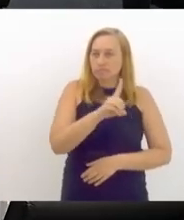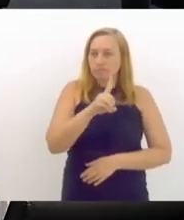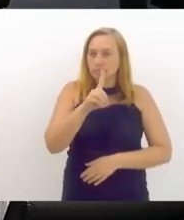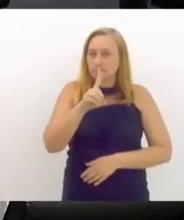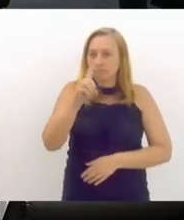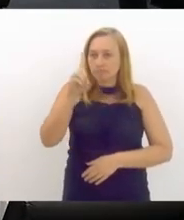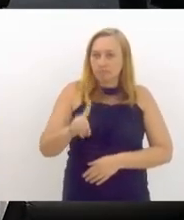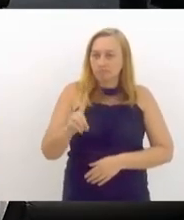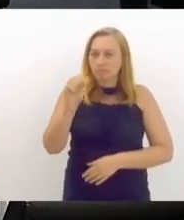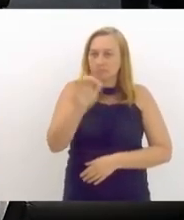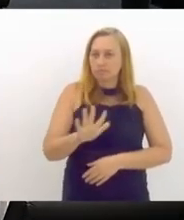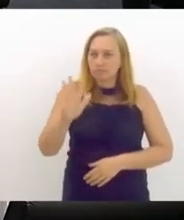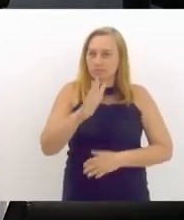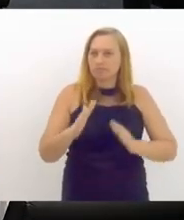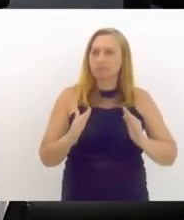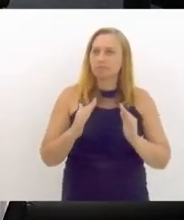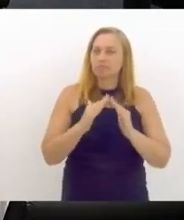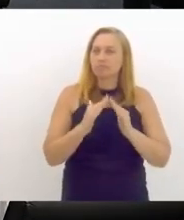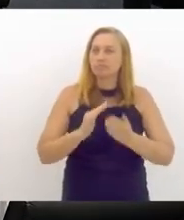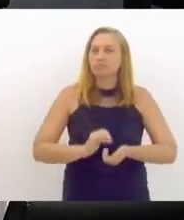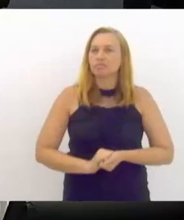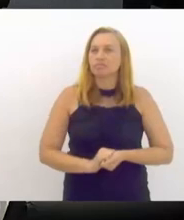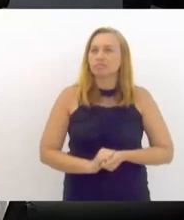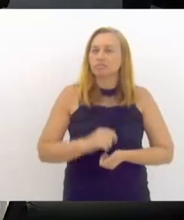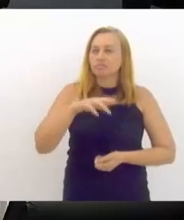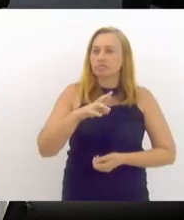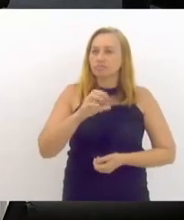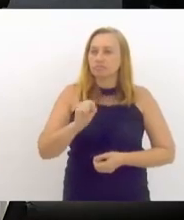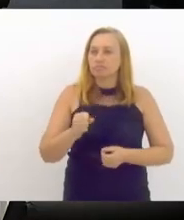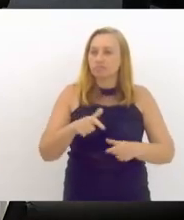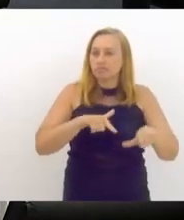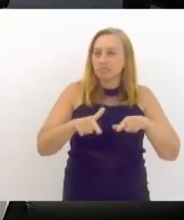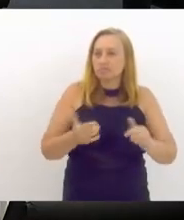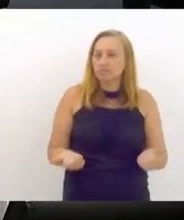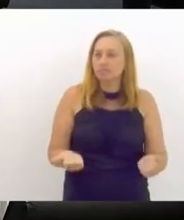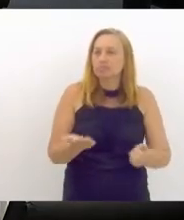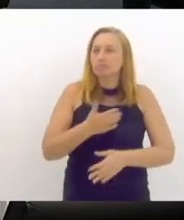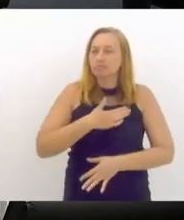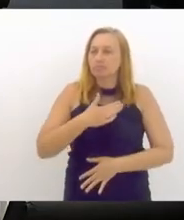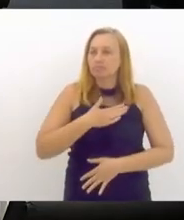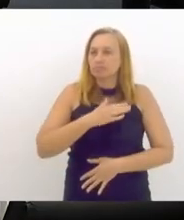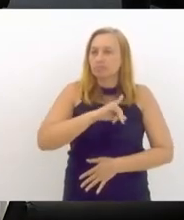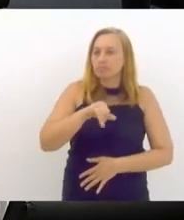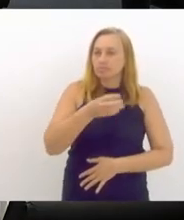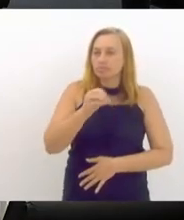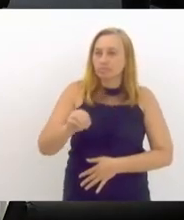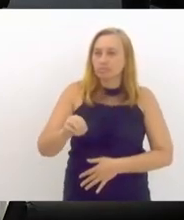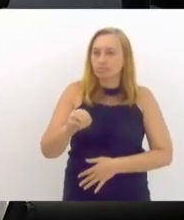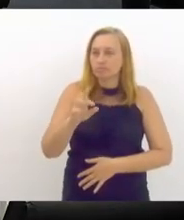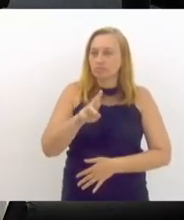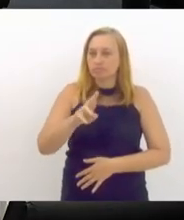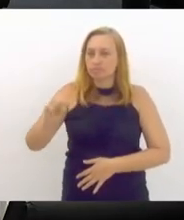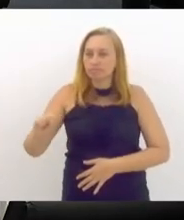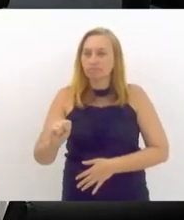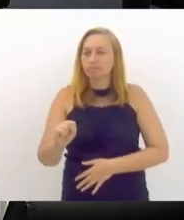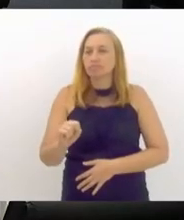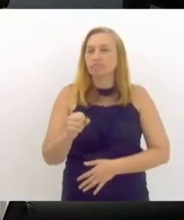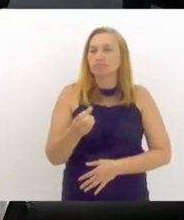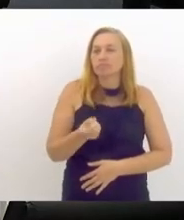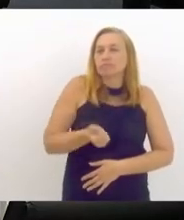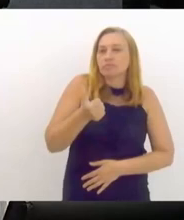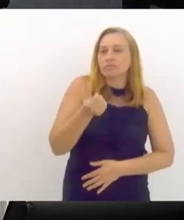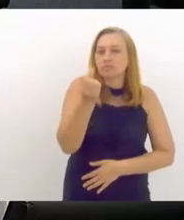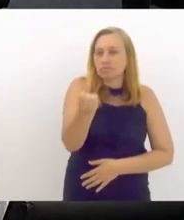dessa casa. O Dr. Marcos Brito, ele trabalhou comigo em São João da Barra por quase 6 anos, de uma